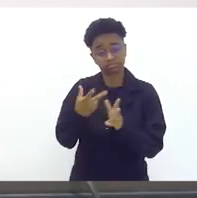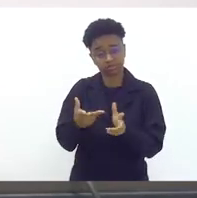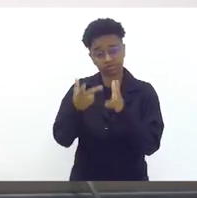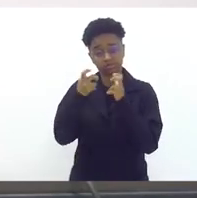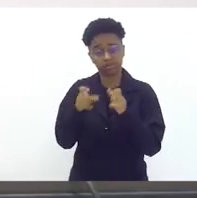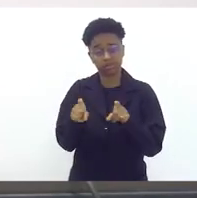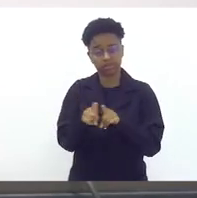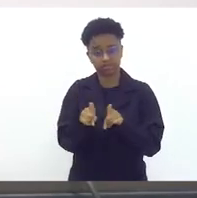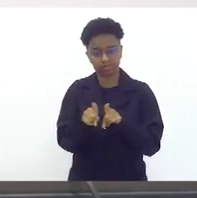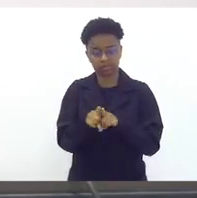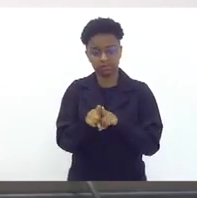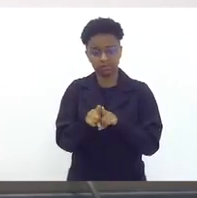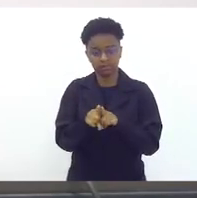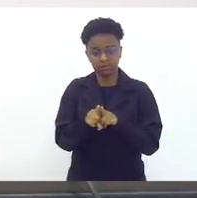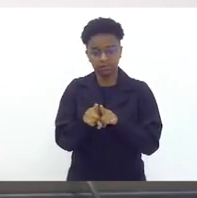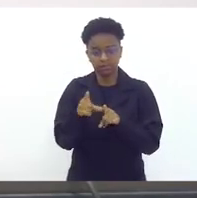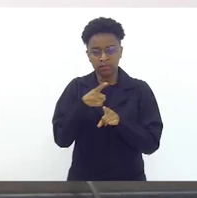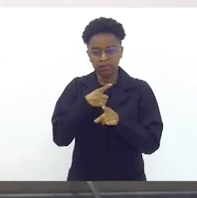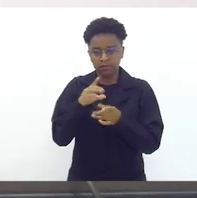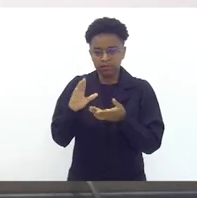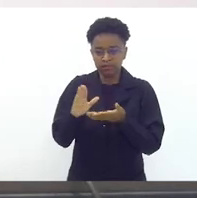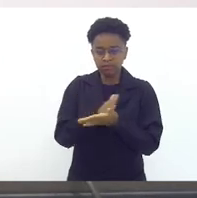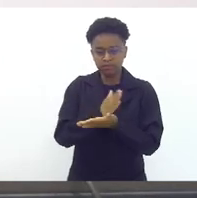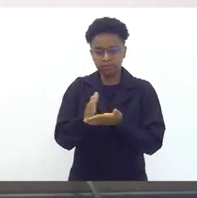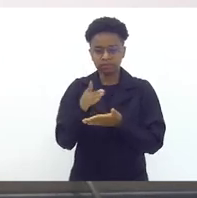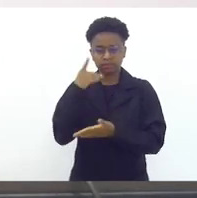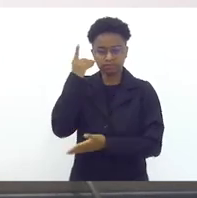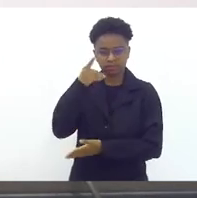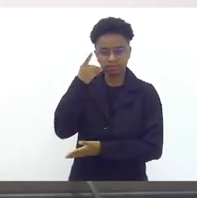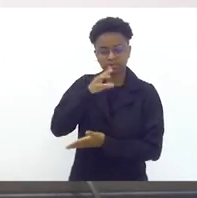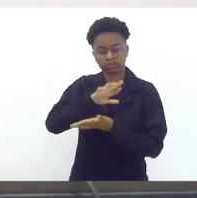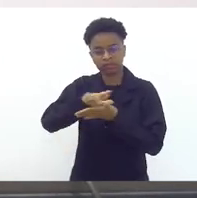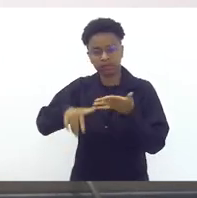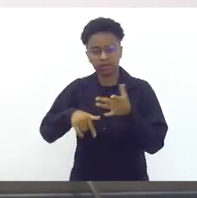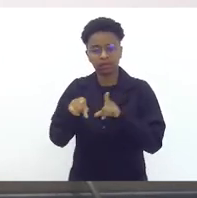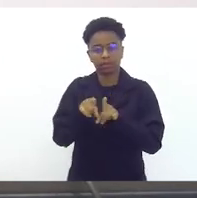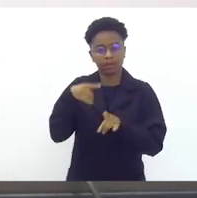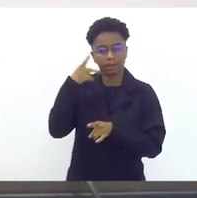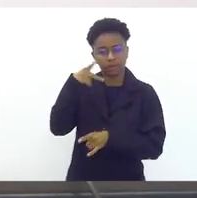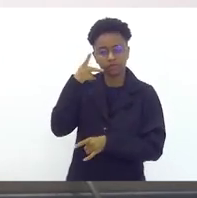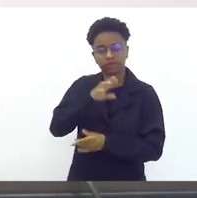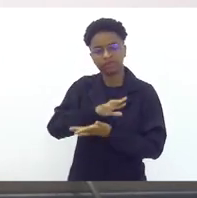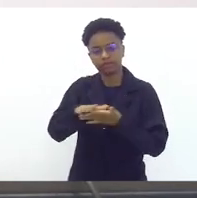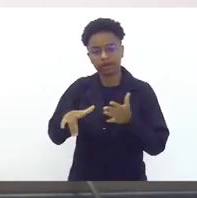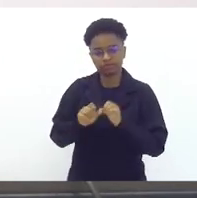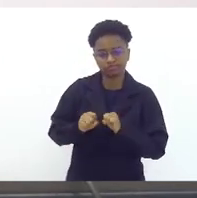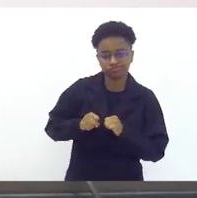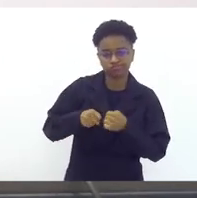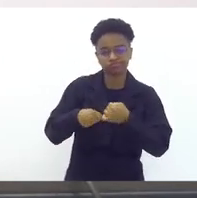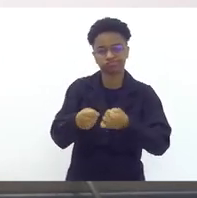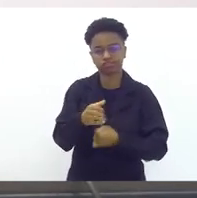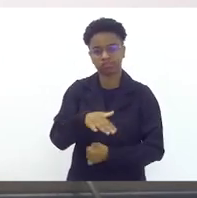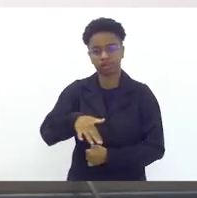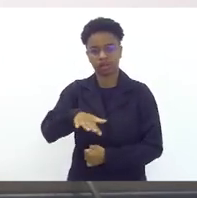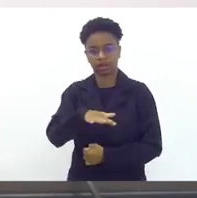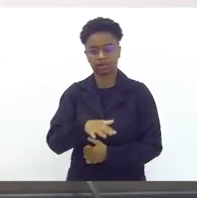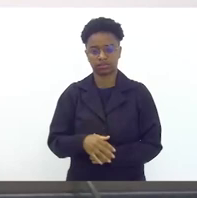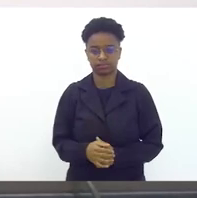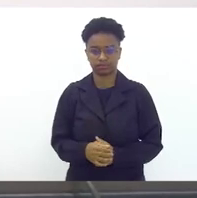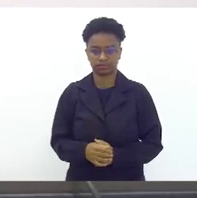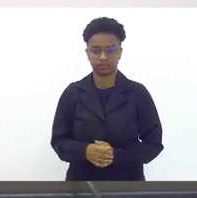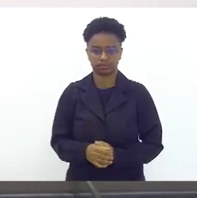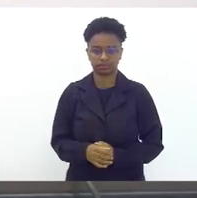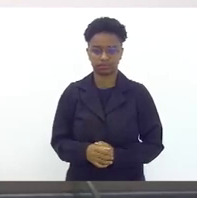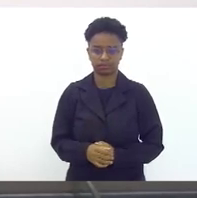verificar algumas dezenas de parlamentares que já se engajaram nessa luta. Mas